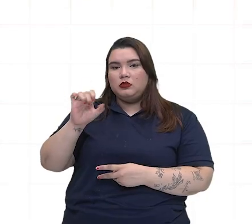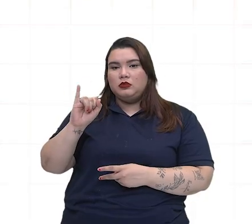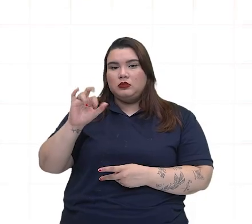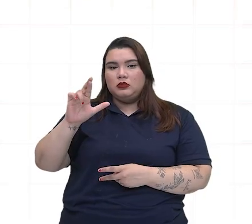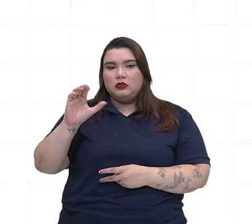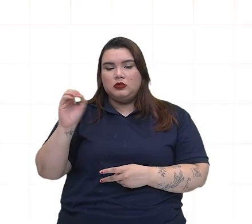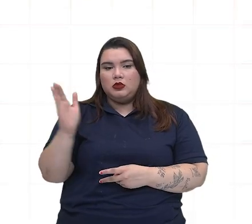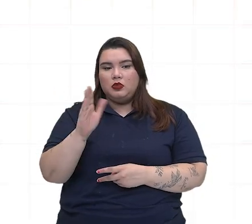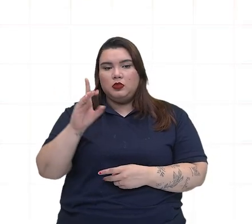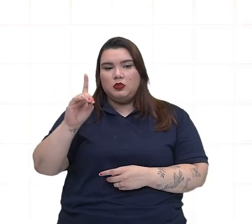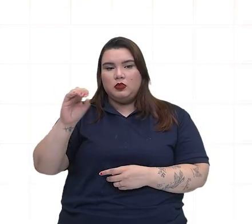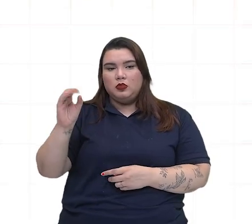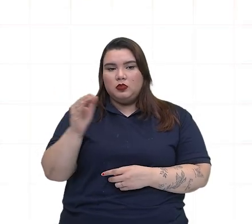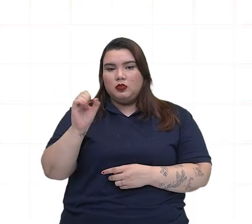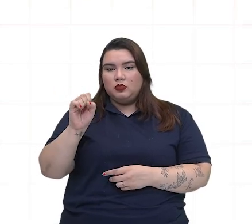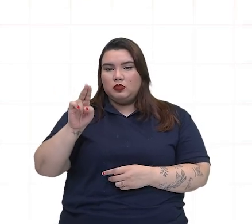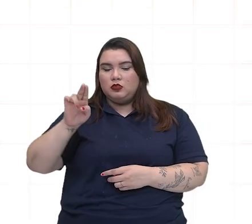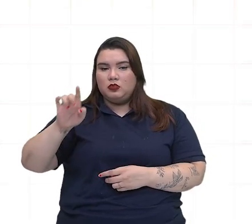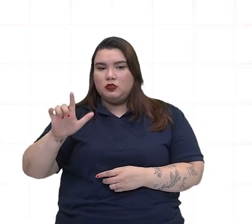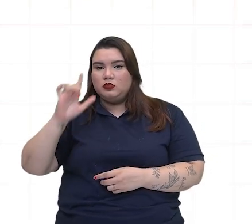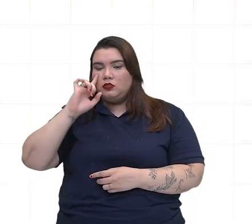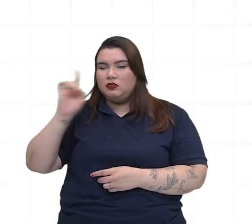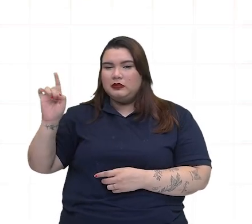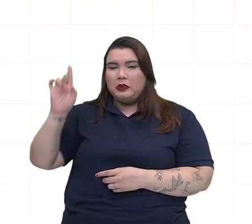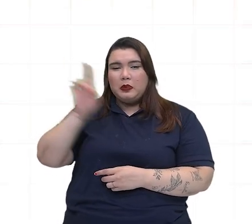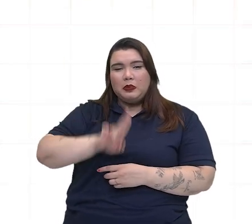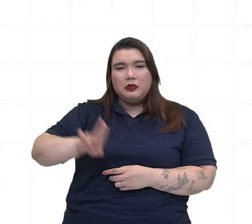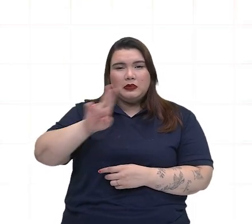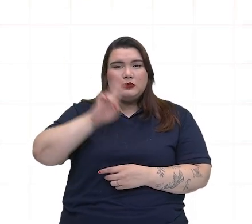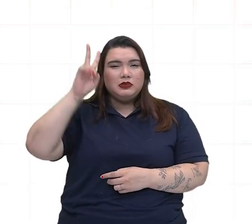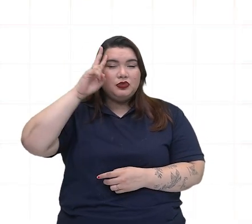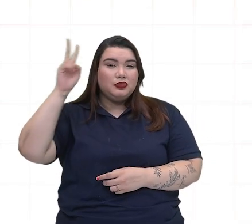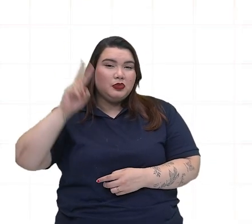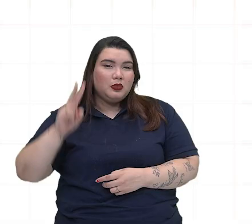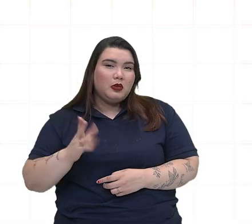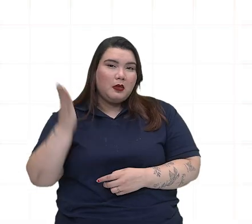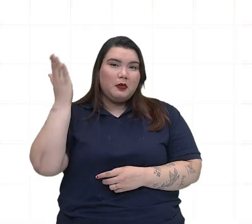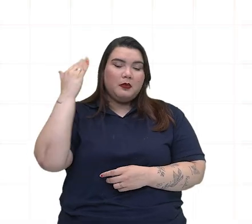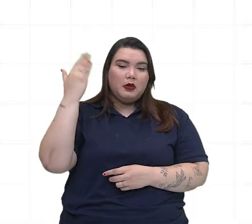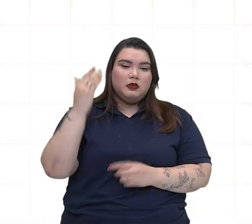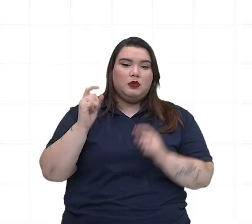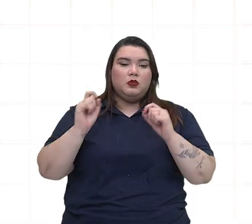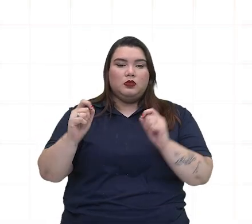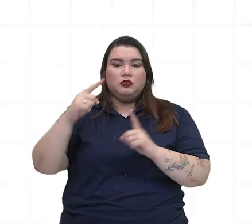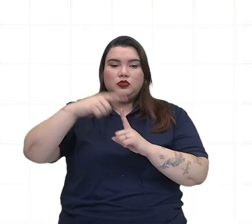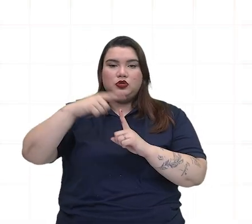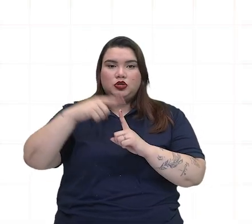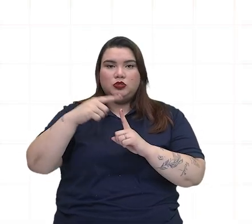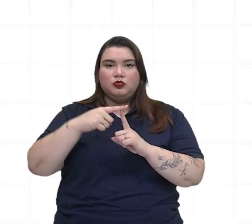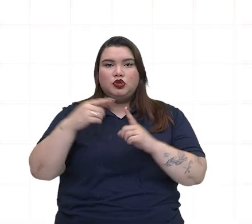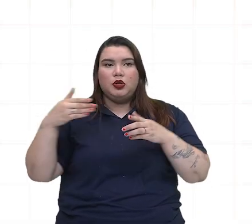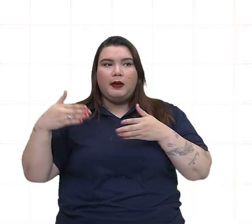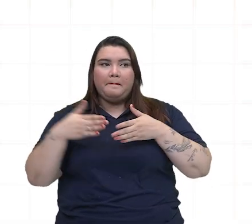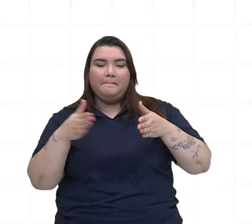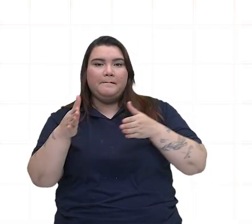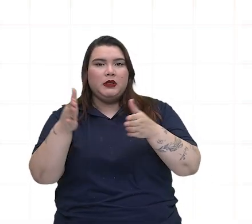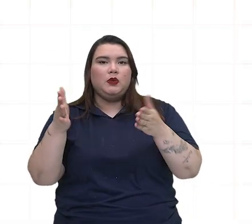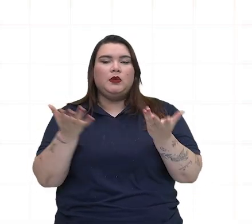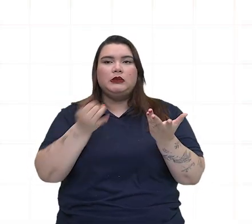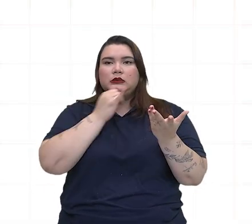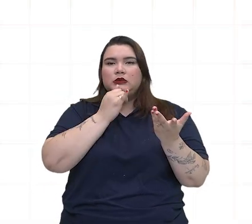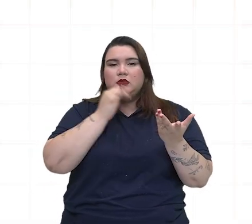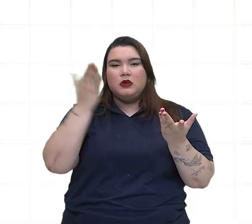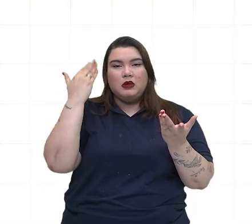utilizado, muito utilizado, principalmente lá na antiguidade, como meio de orientação. Então, quando não